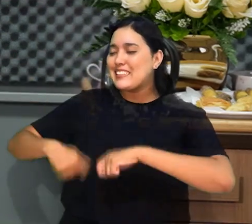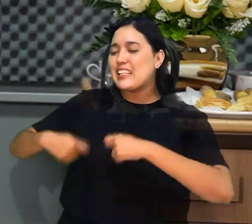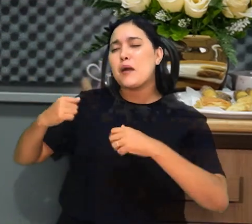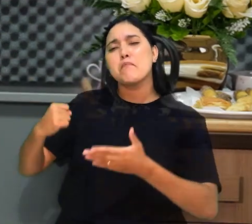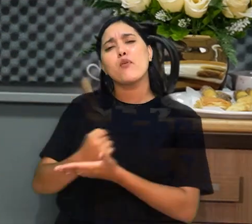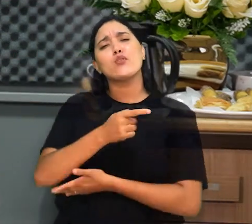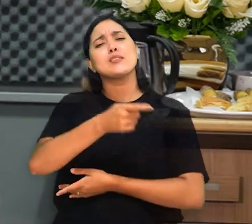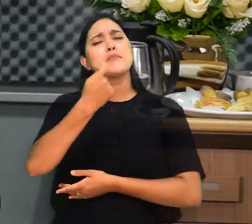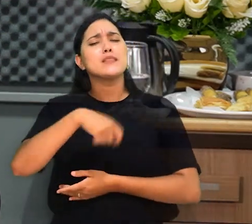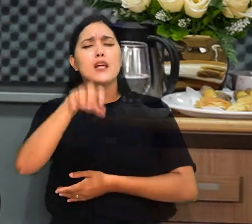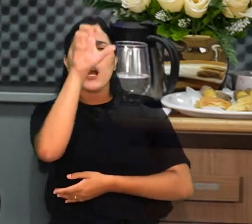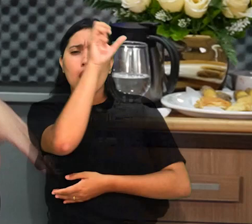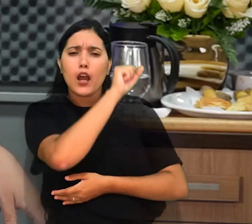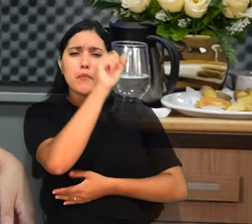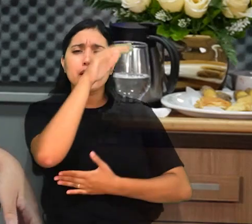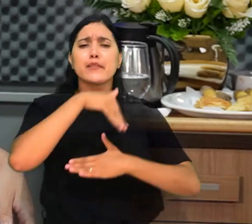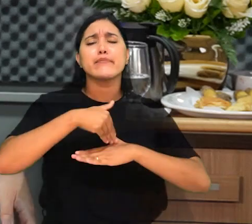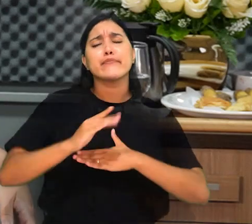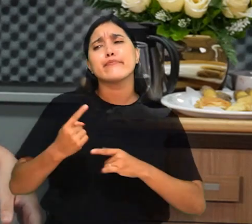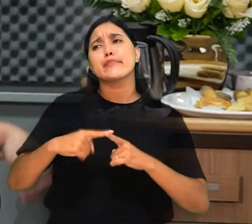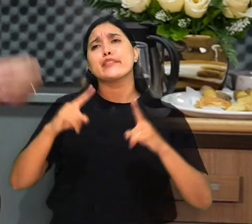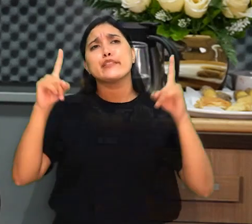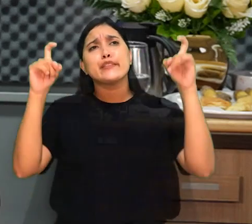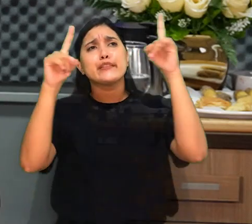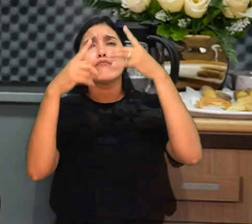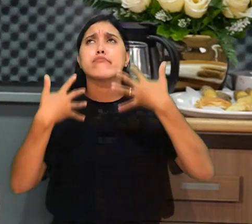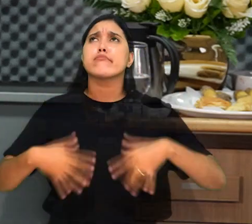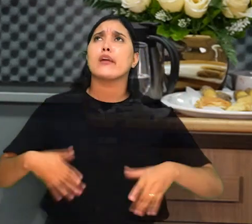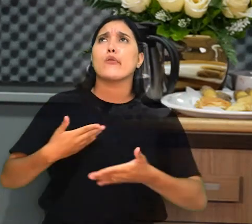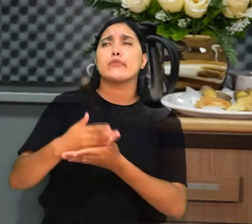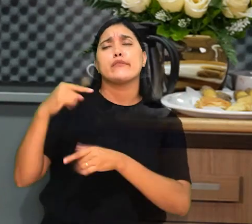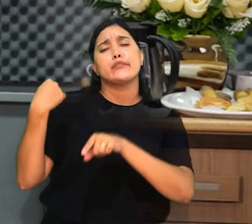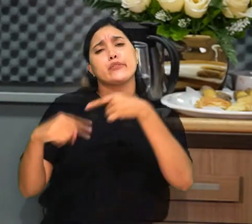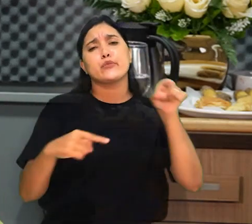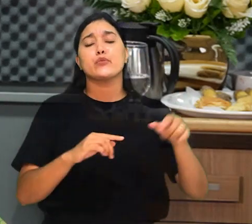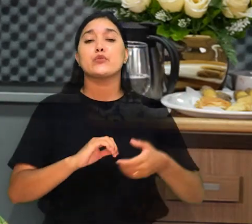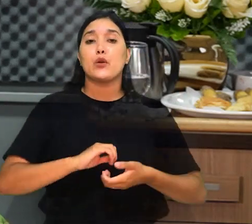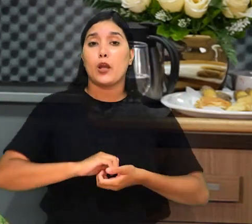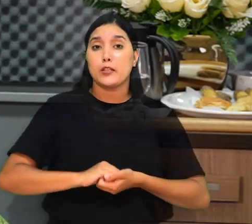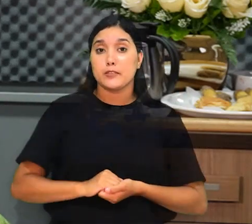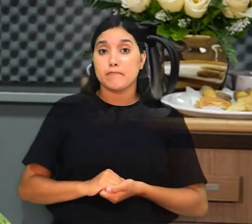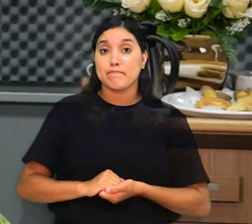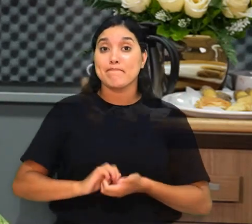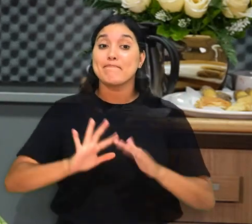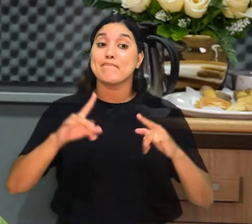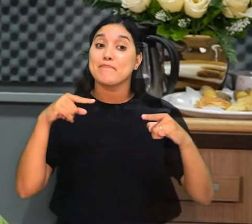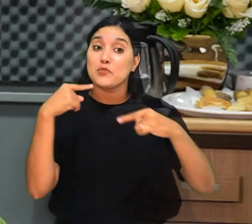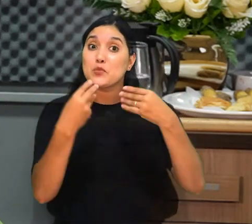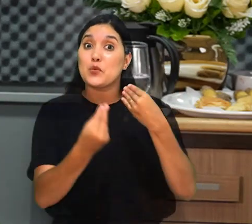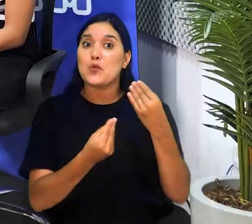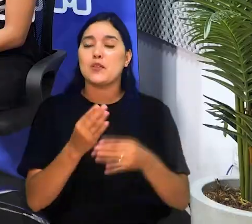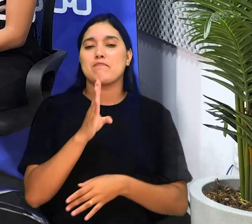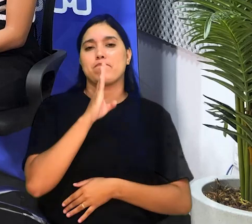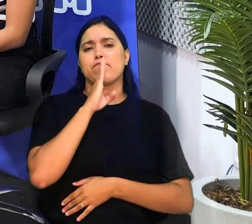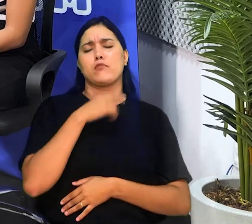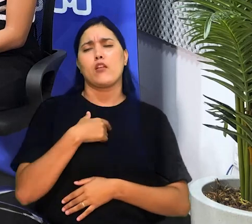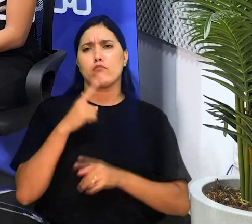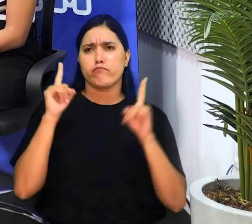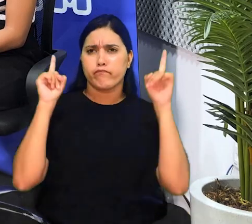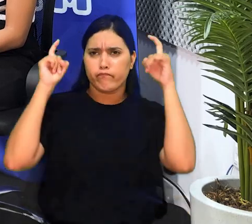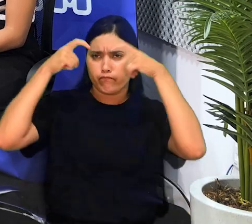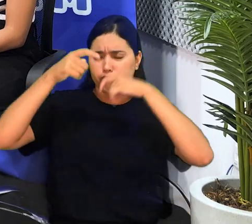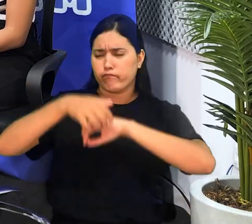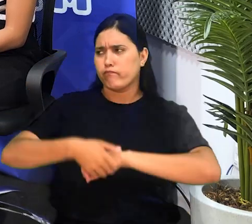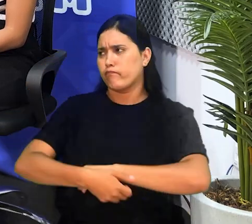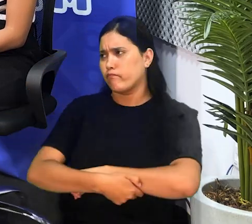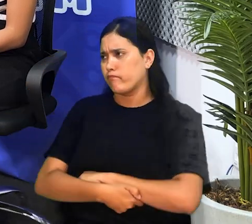não conseguia de jeito nenhum falar com ele. Aí vinha aquela necessidade de, poxa, ele precisa aprender mais, porque senão vai ficar mais